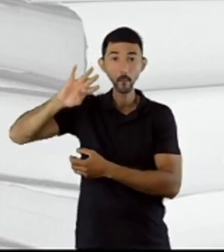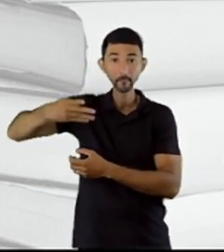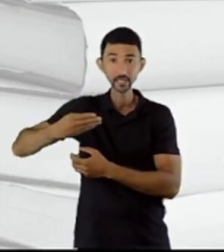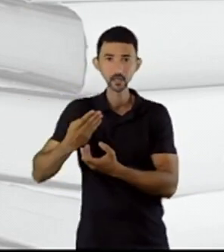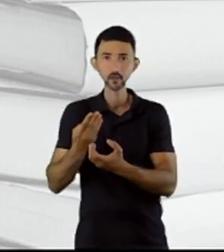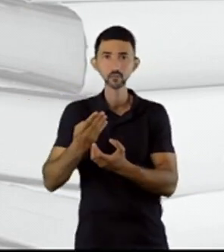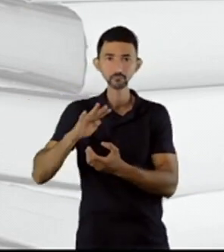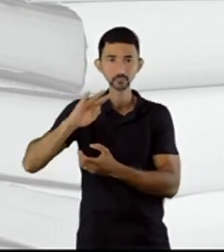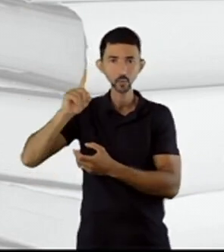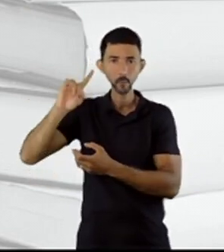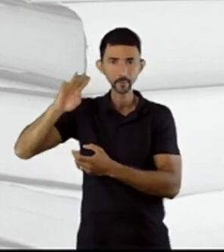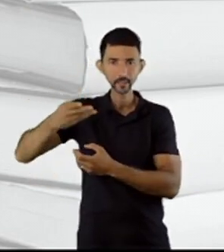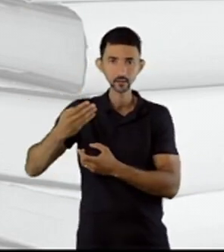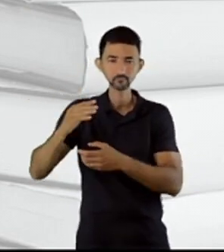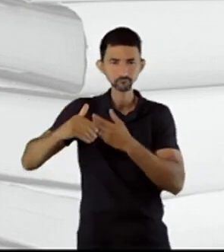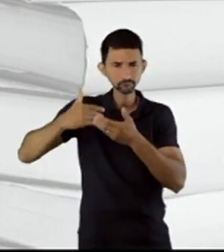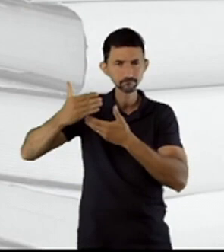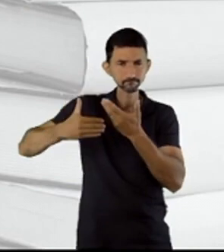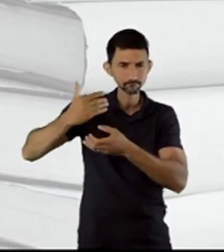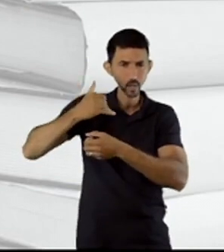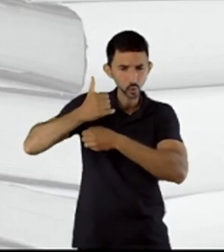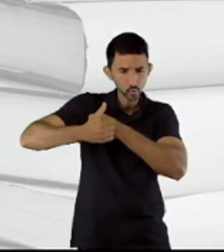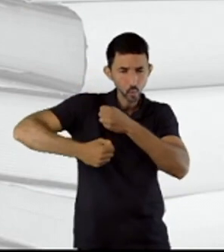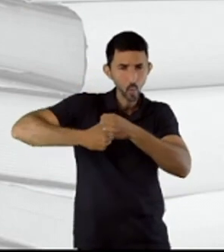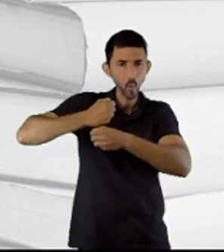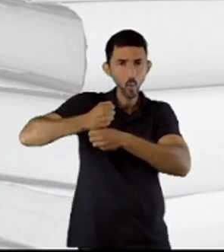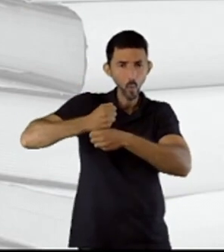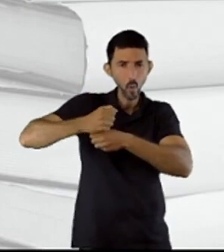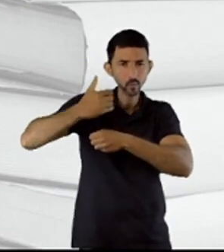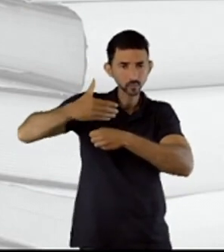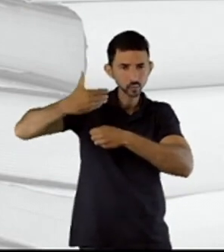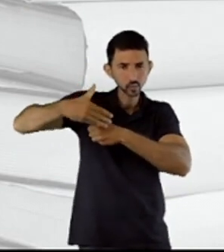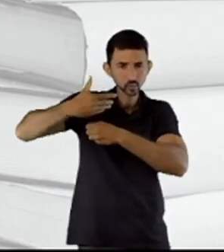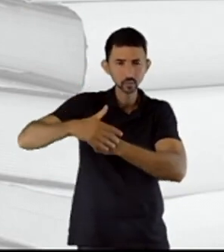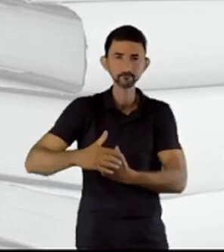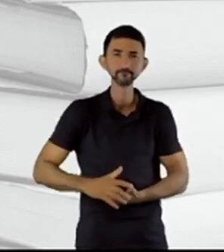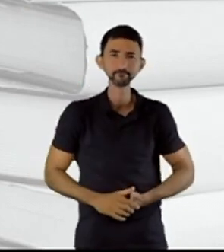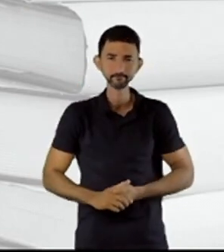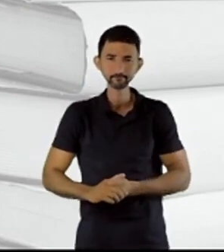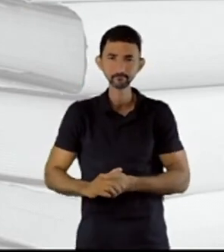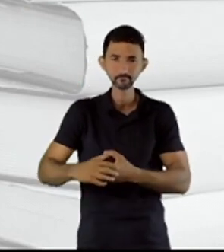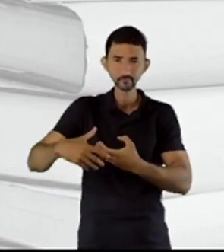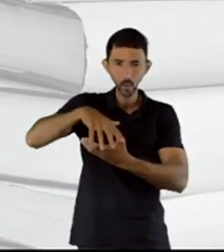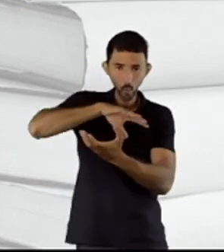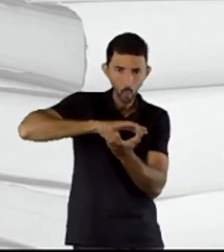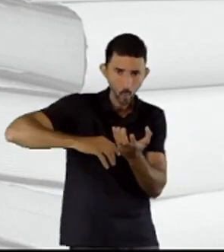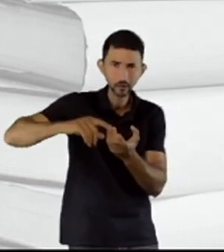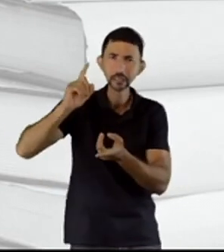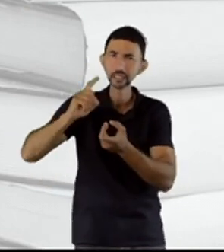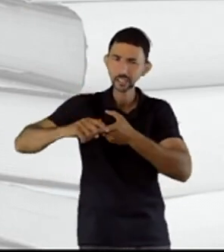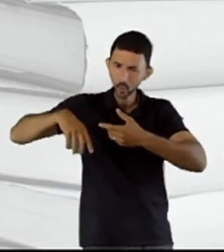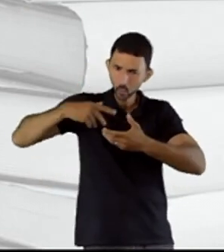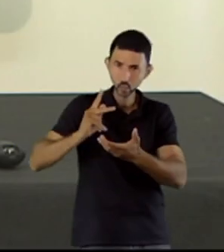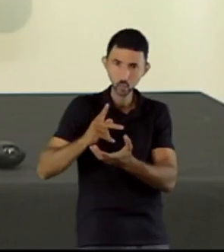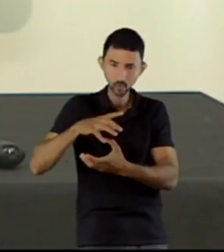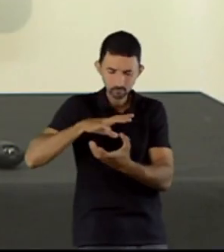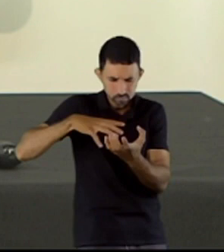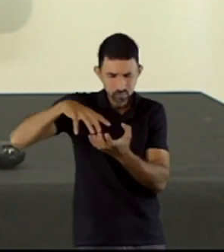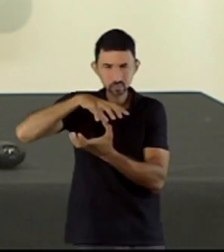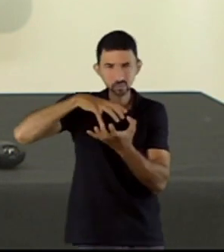a esta conformação, tudo bem? Esta conformação aqui ainda é bastante caótica, olha aqui para